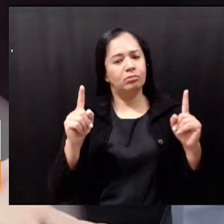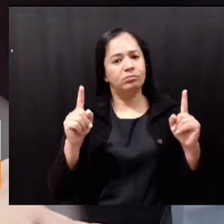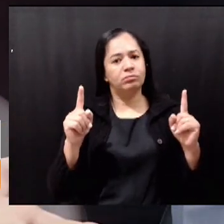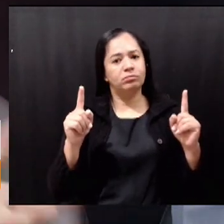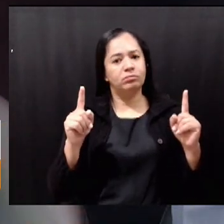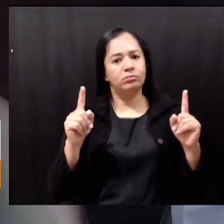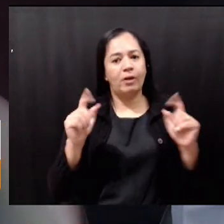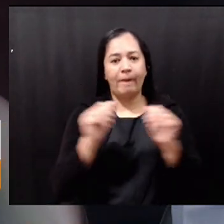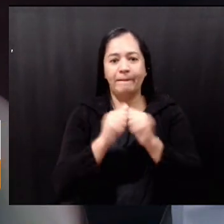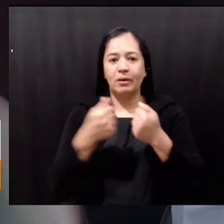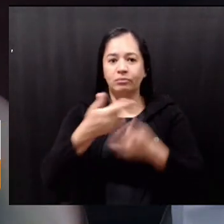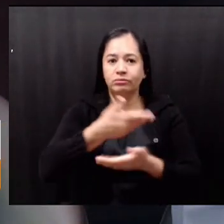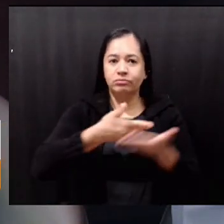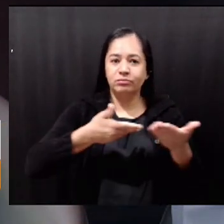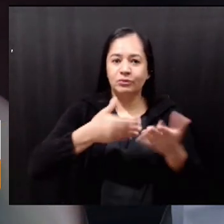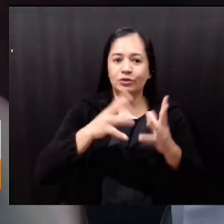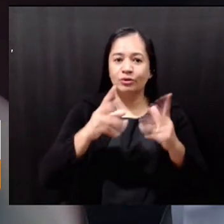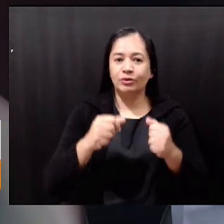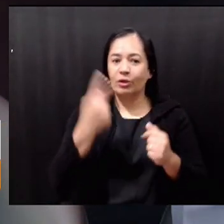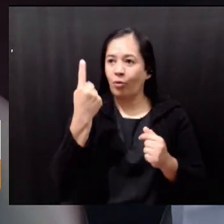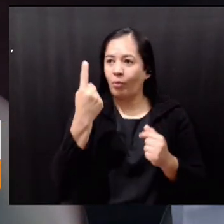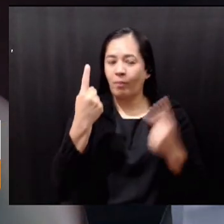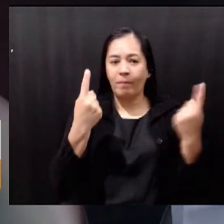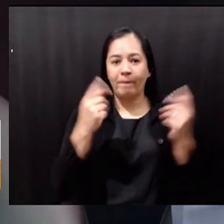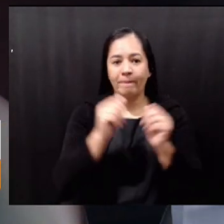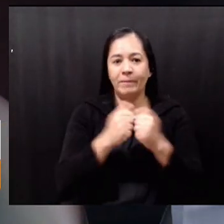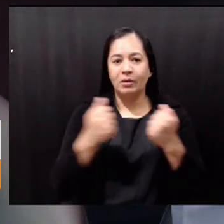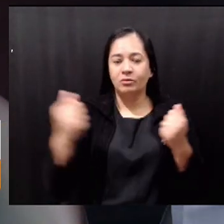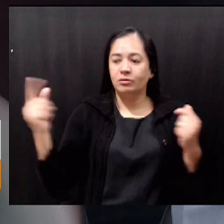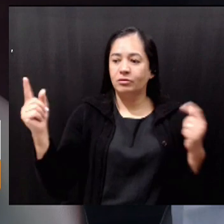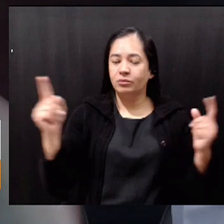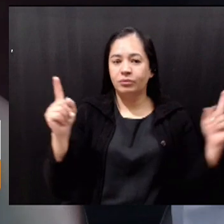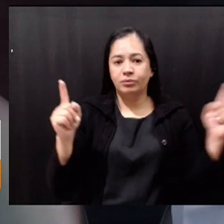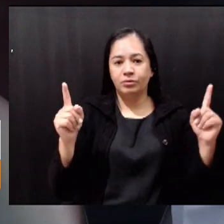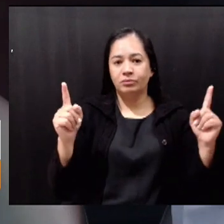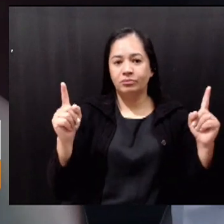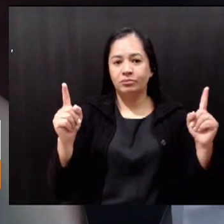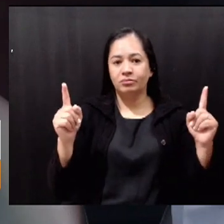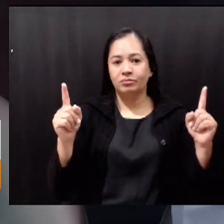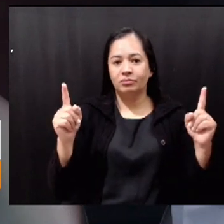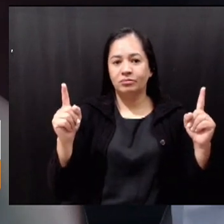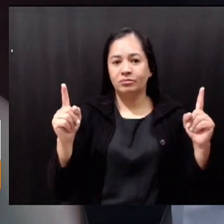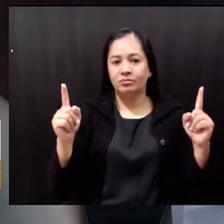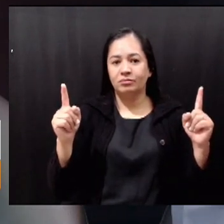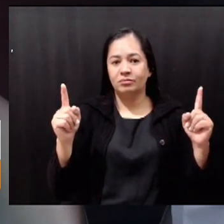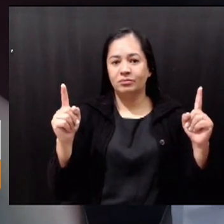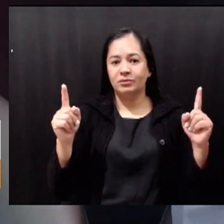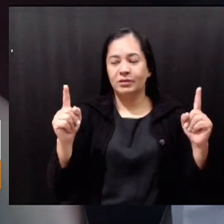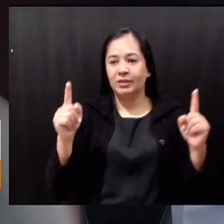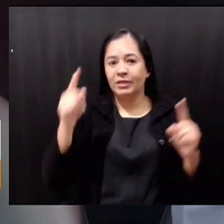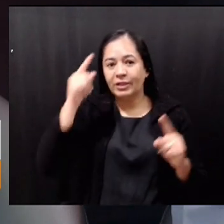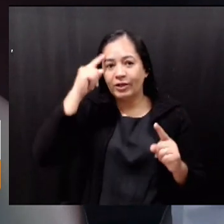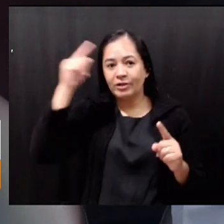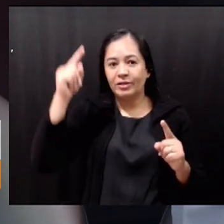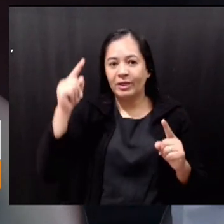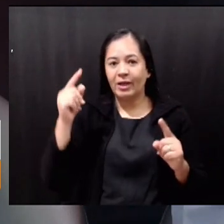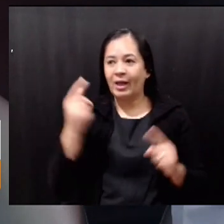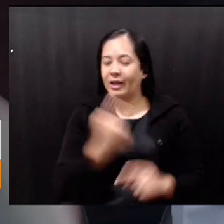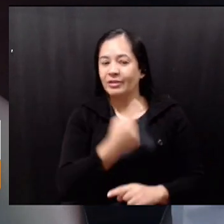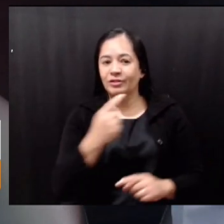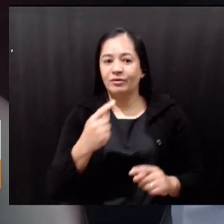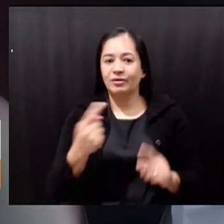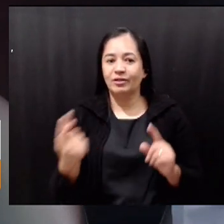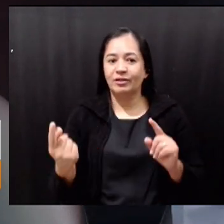sai com um pão. Aham. Se eu venho andando de um lado e o outro vem o outro, né, e aí eu troco ideia, cada um tinha uma, e quando a gente sai com